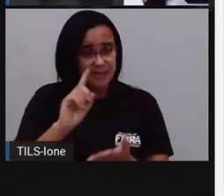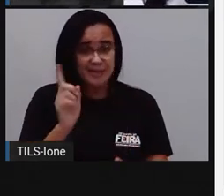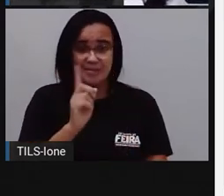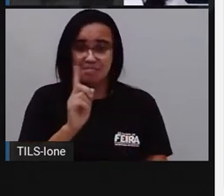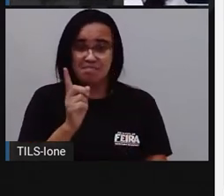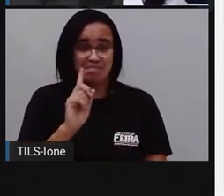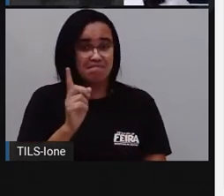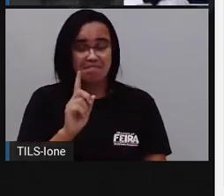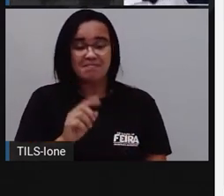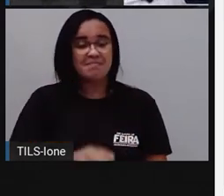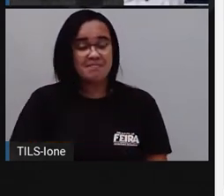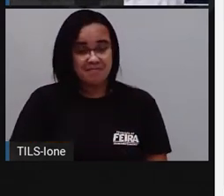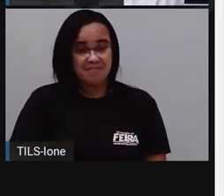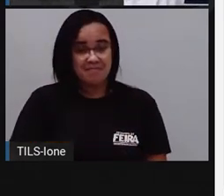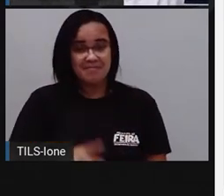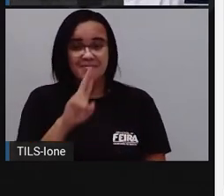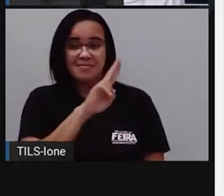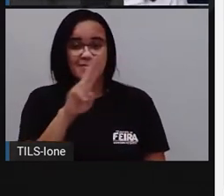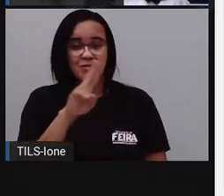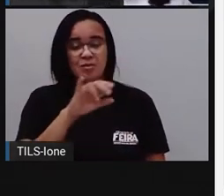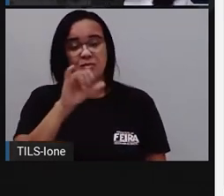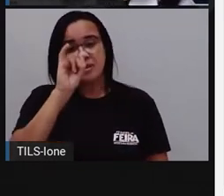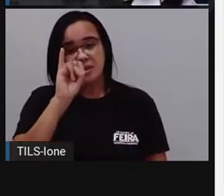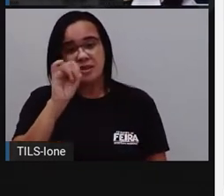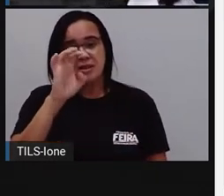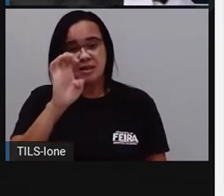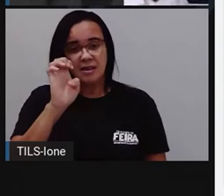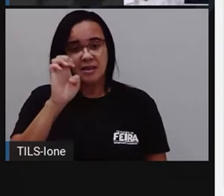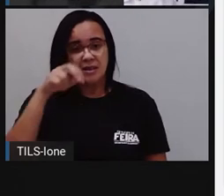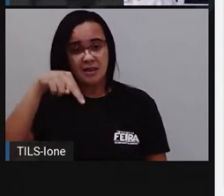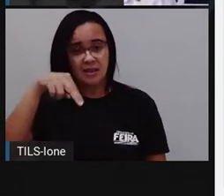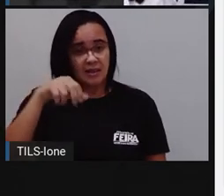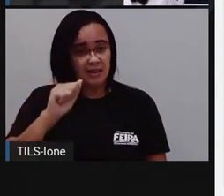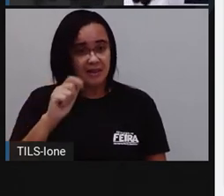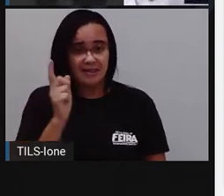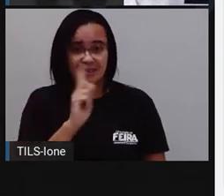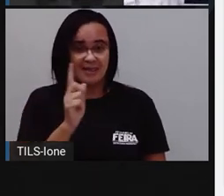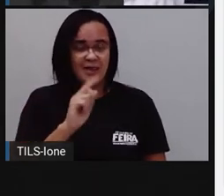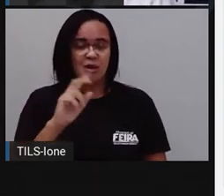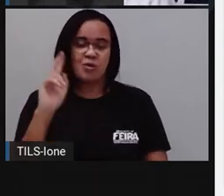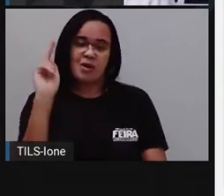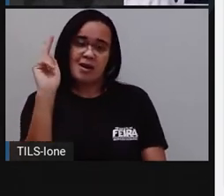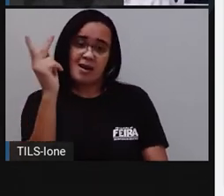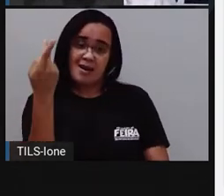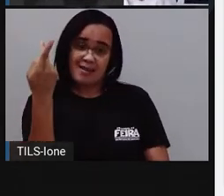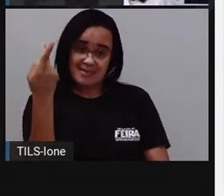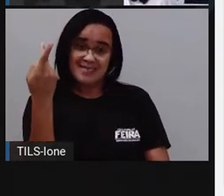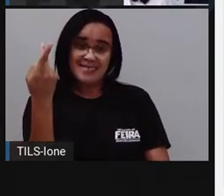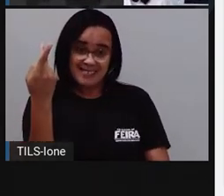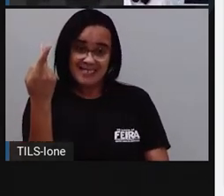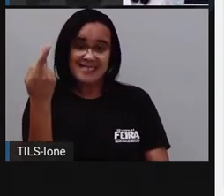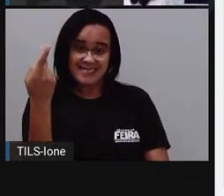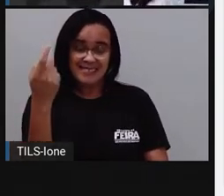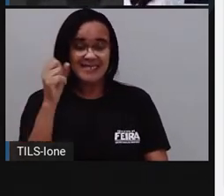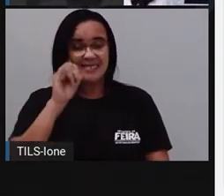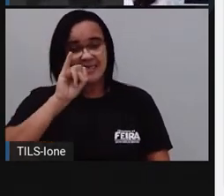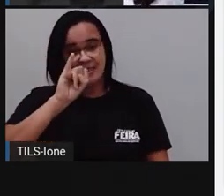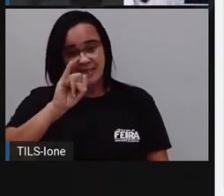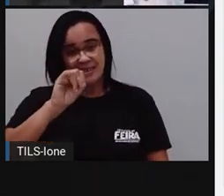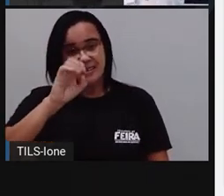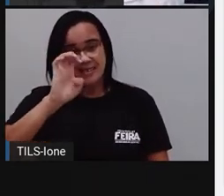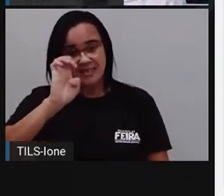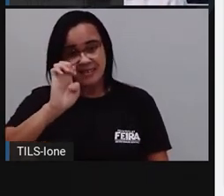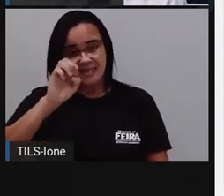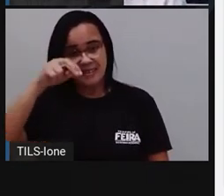Só que, né, no nome hiena a gente tem a presença da letra H, né? Nesse caso aqui, ó. Ela não vai ter